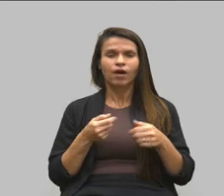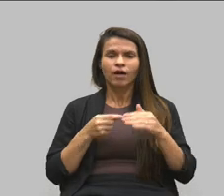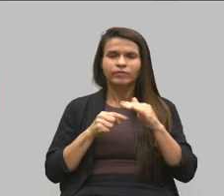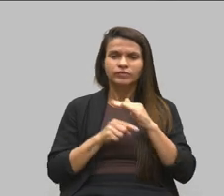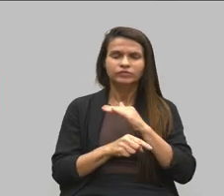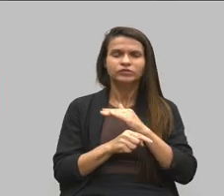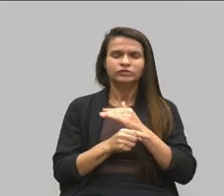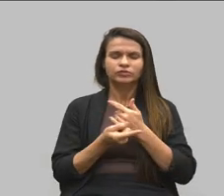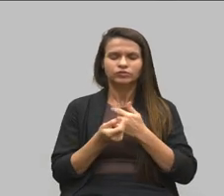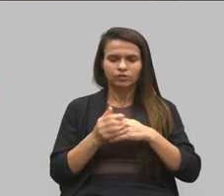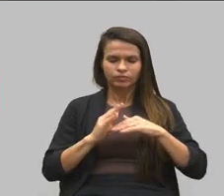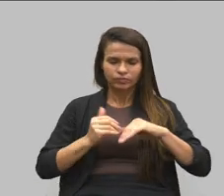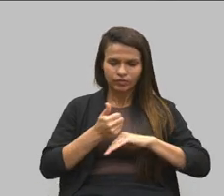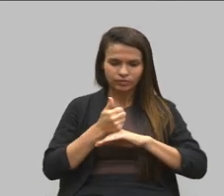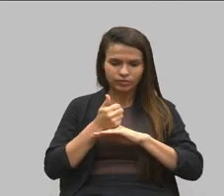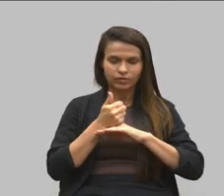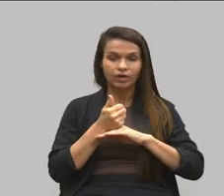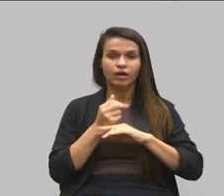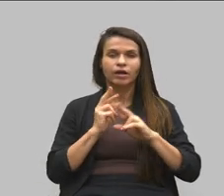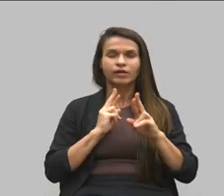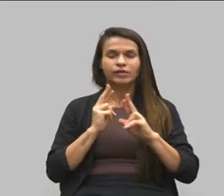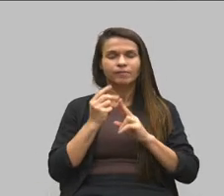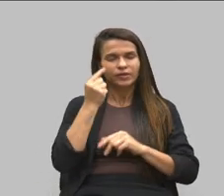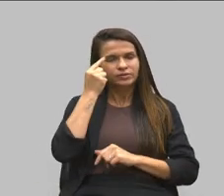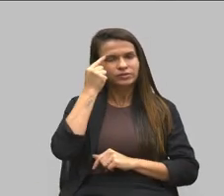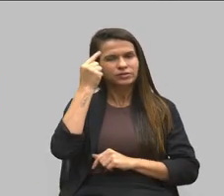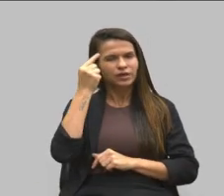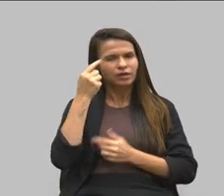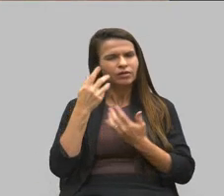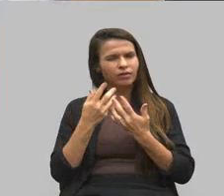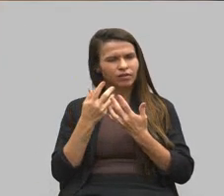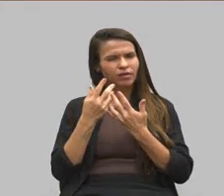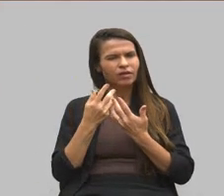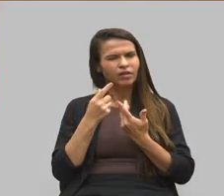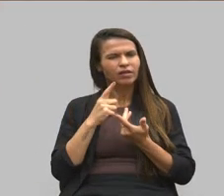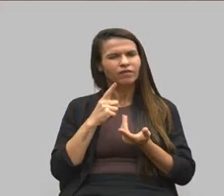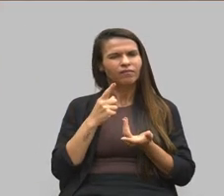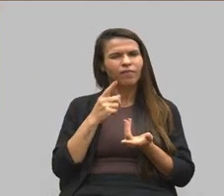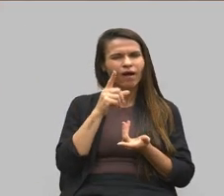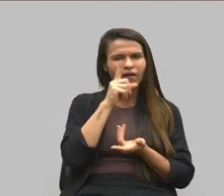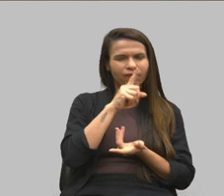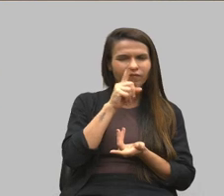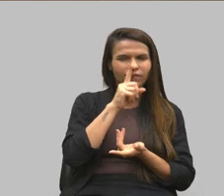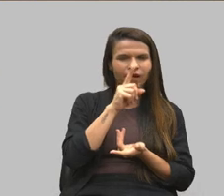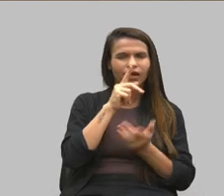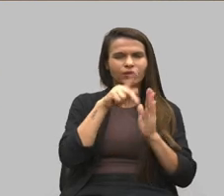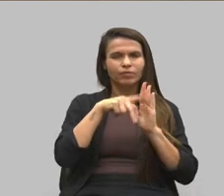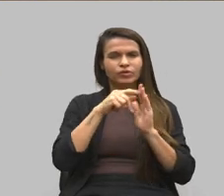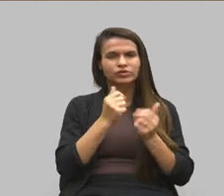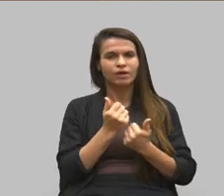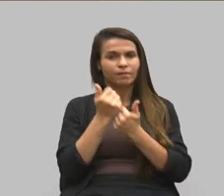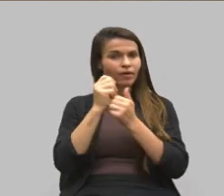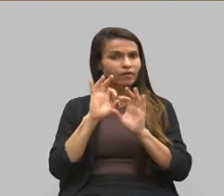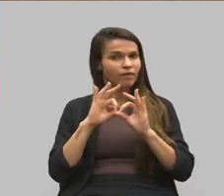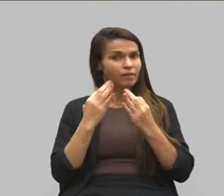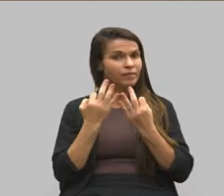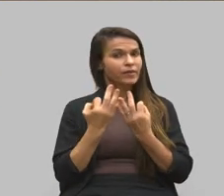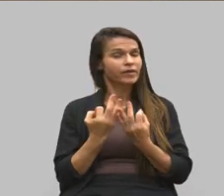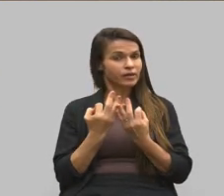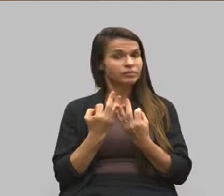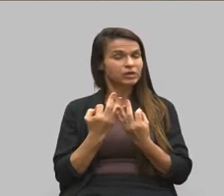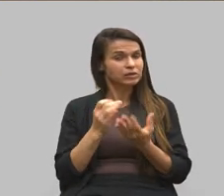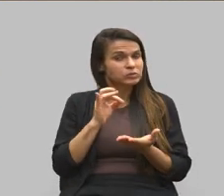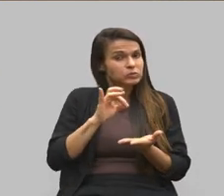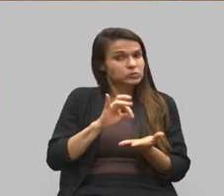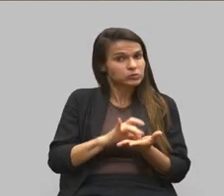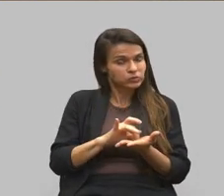profissional em relação Será que existe uma escassez de ações e programas de Apoio às famílias para que elas realmente sejam